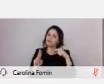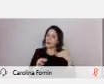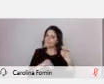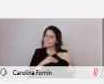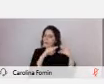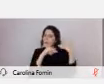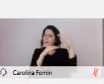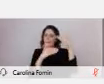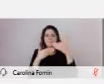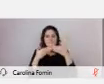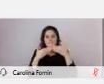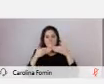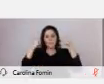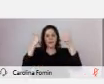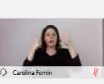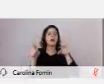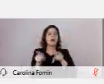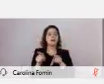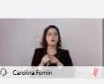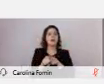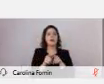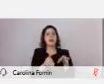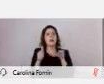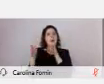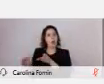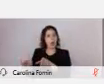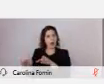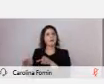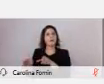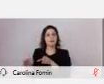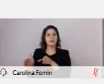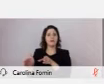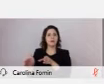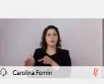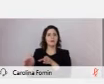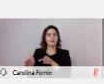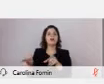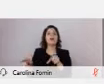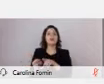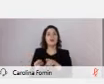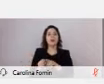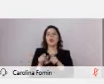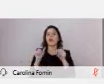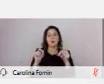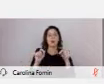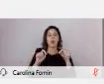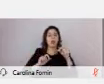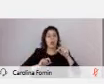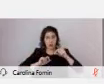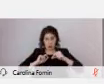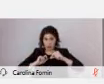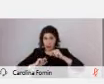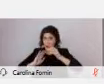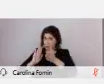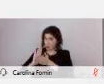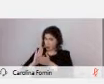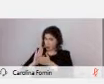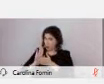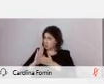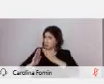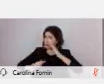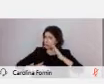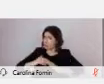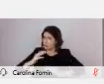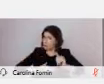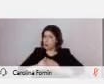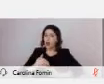reduzidas, e, ao mesmo tempo, que algumas ações propostas que poderiam se